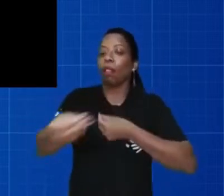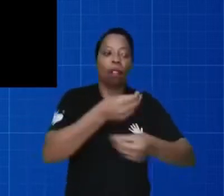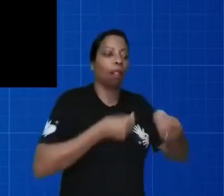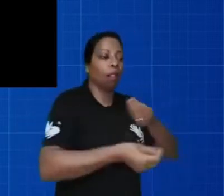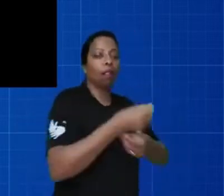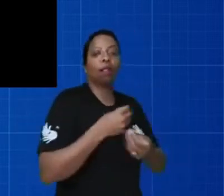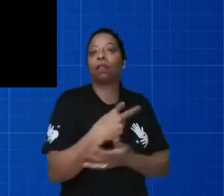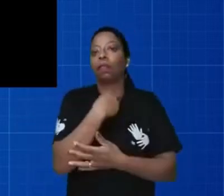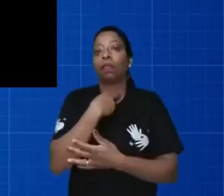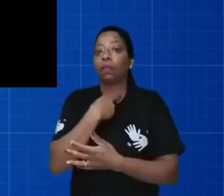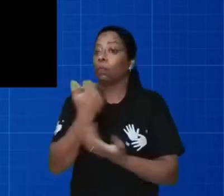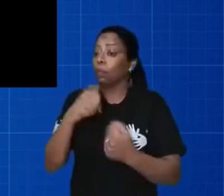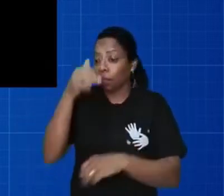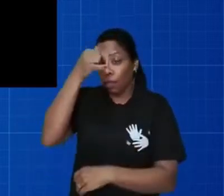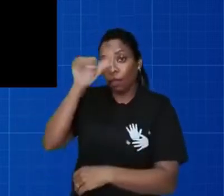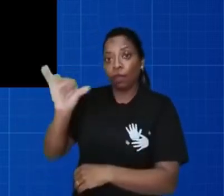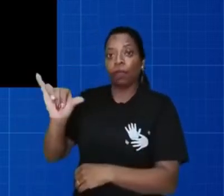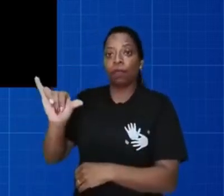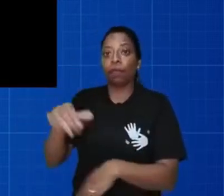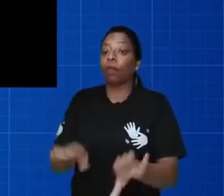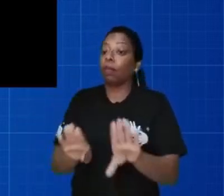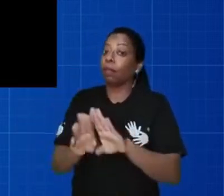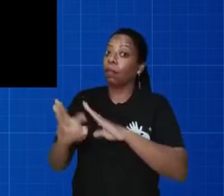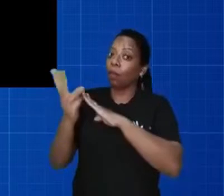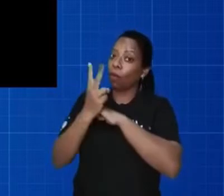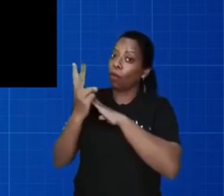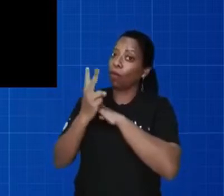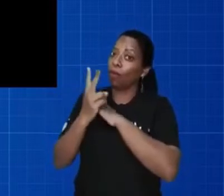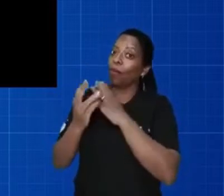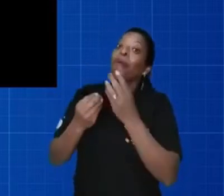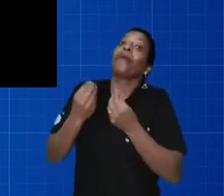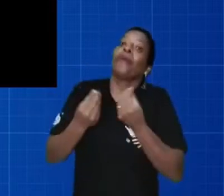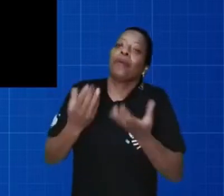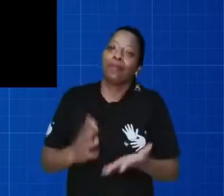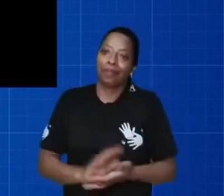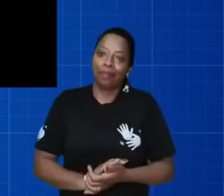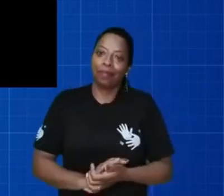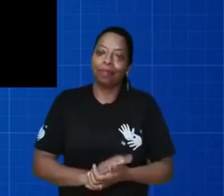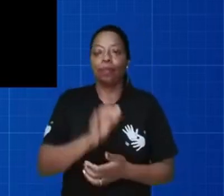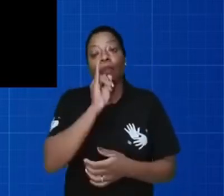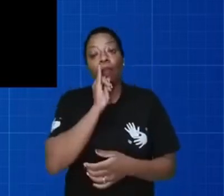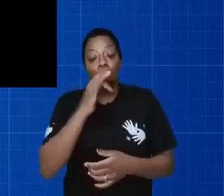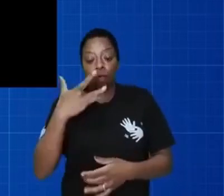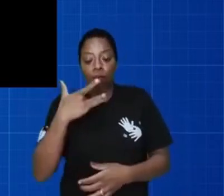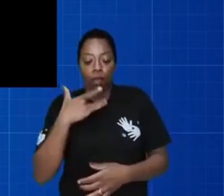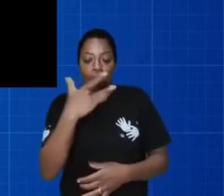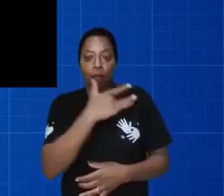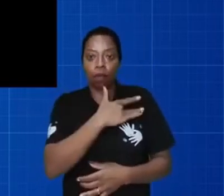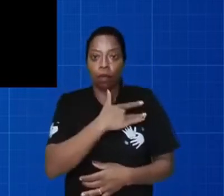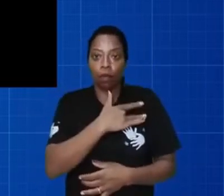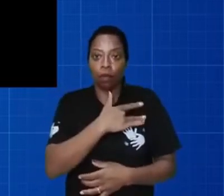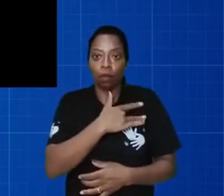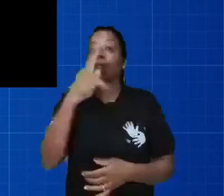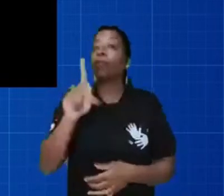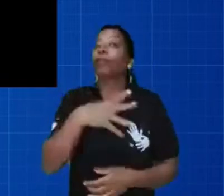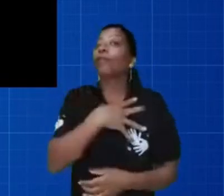importantes também. E para além disso, é manter o cuidado, né, o cuidado em que sentido? Como é que está a saúde